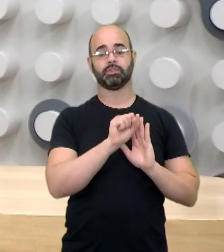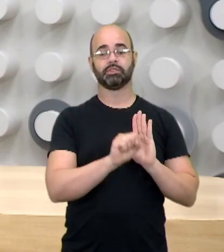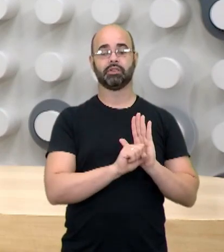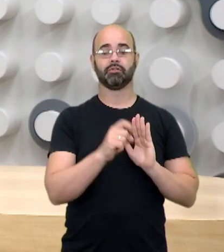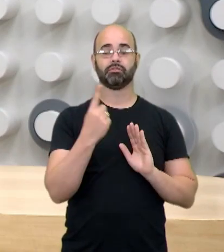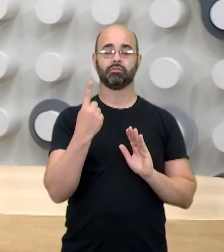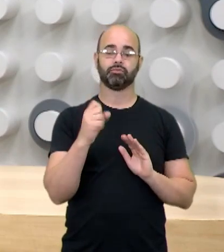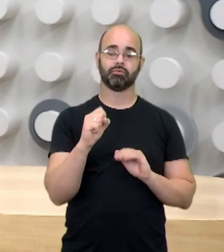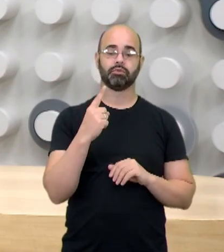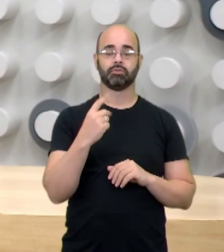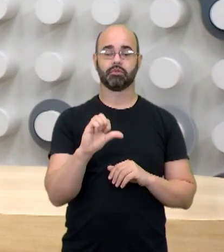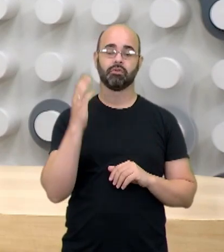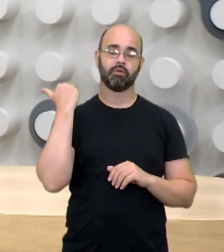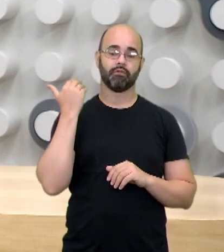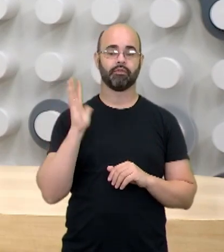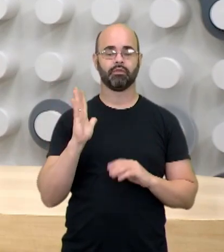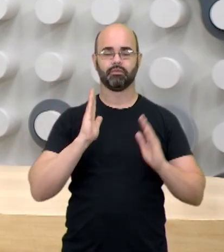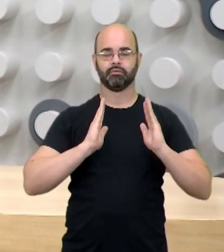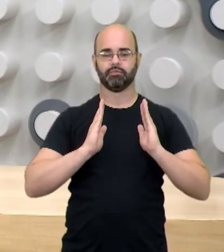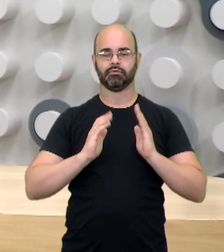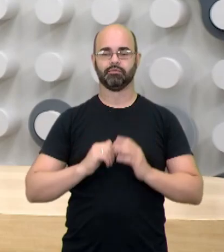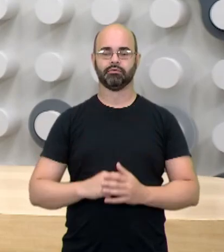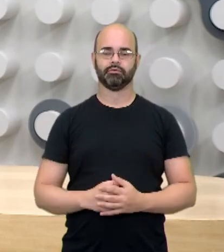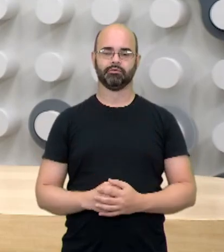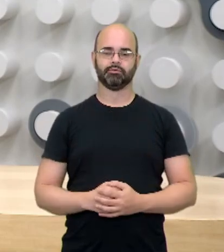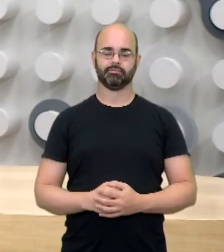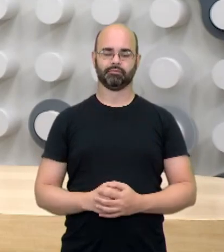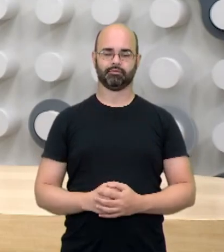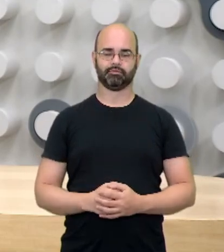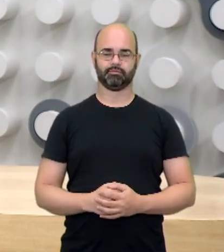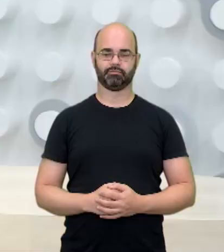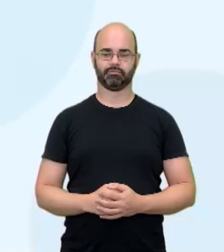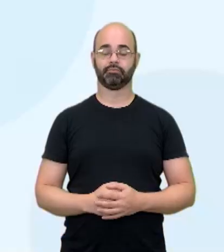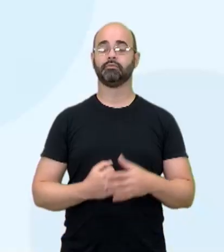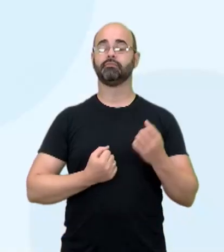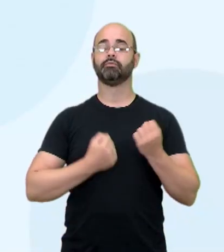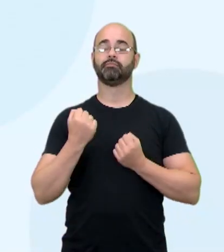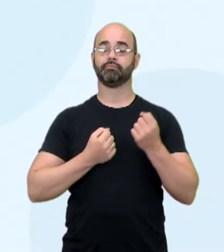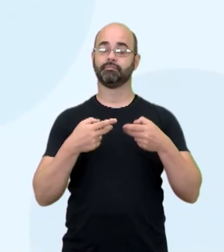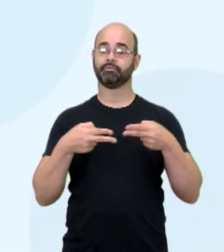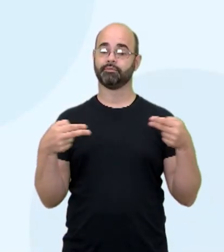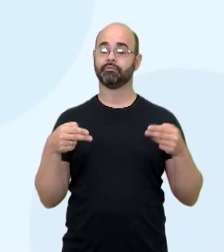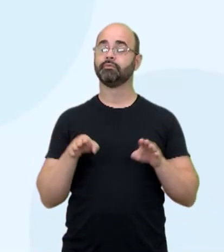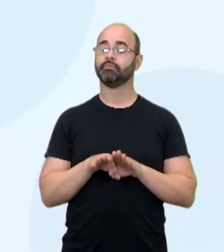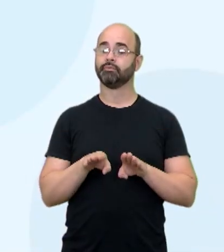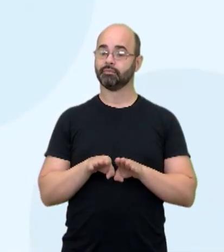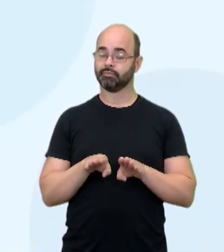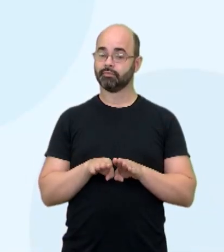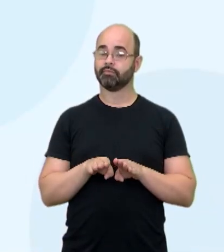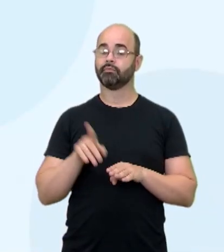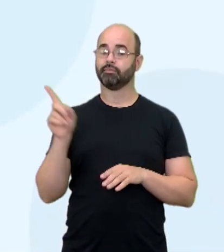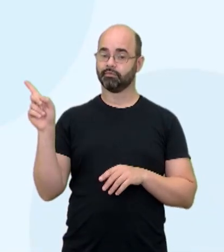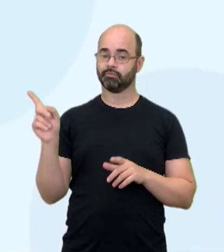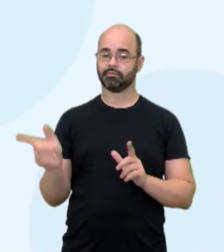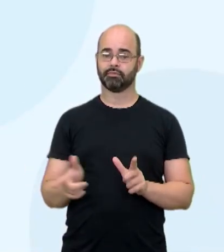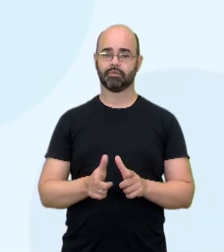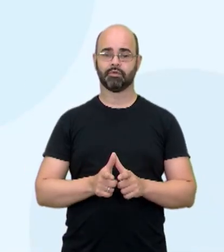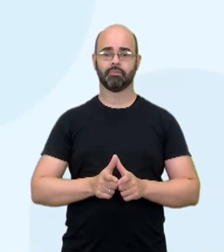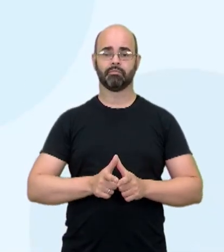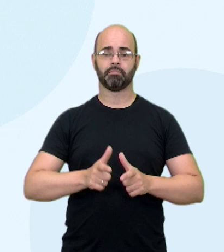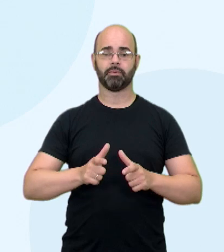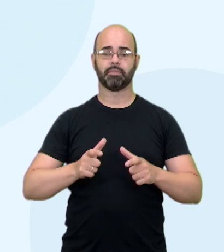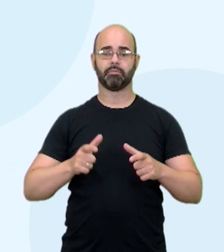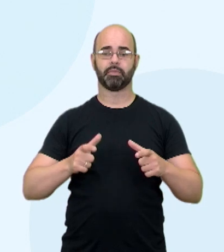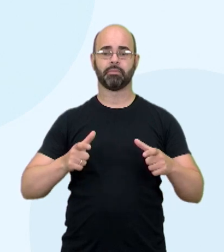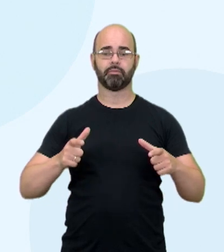mais ou menos nesse período. E aí nós temos o transporte também, né? O transporte, ele também teve um crescimento,